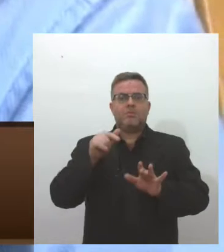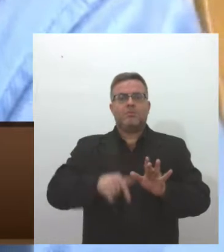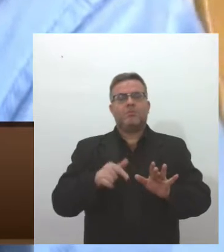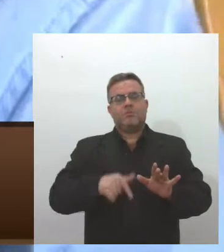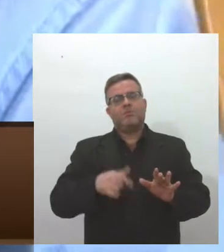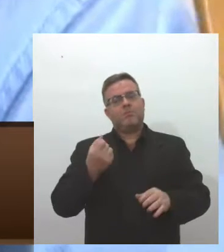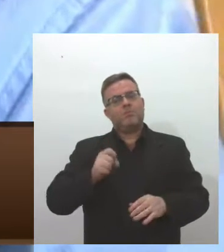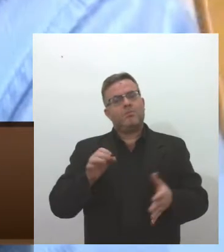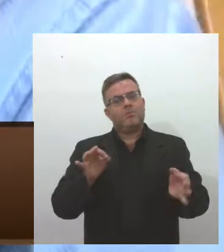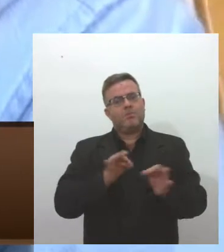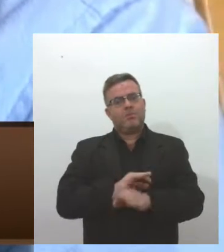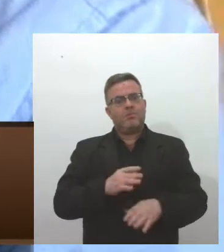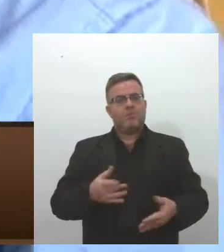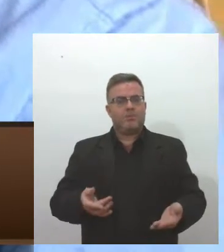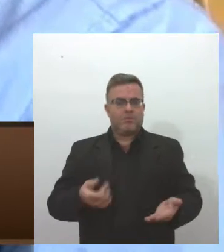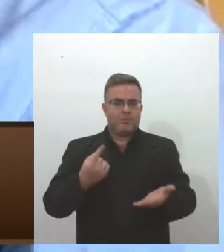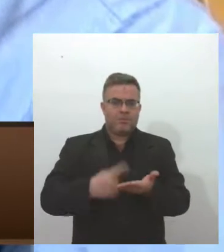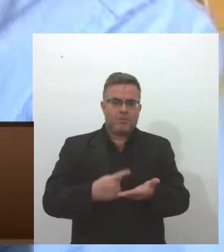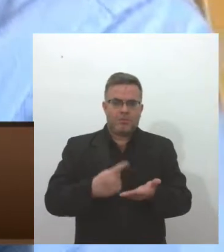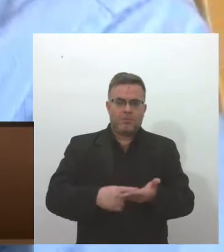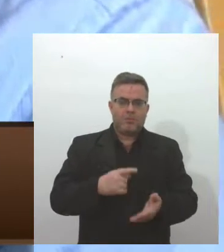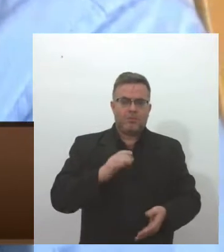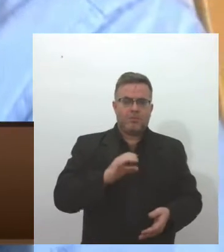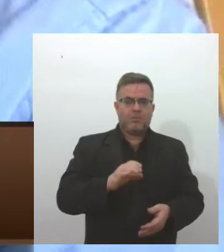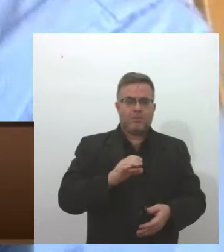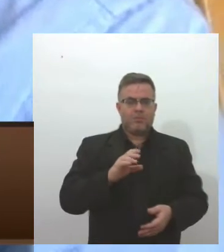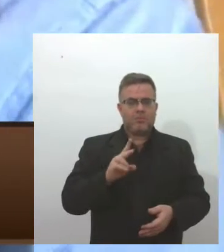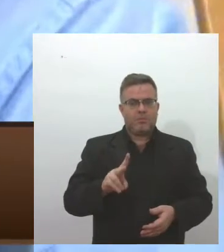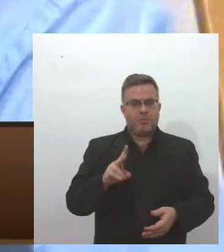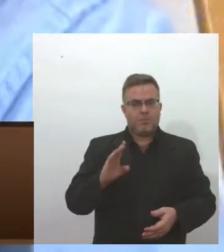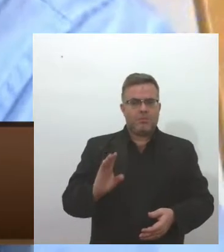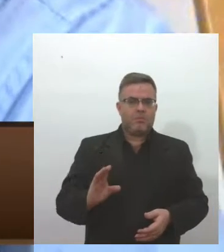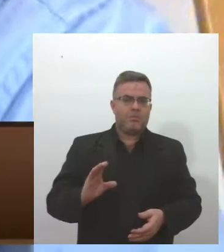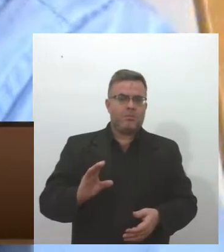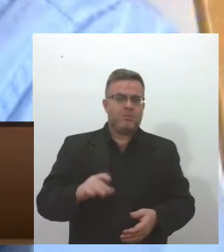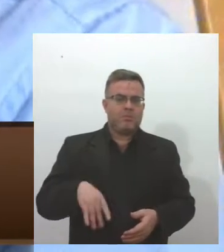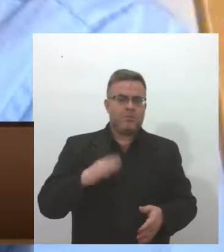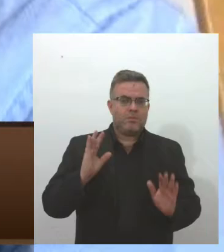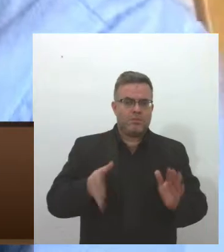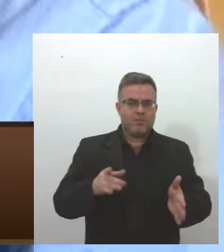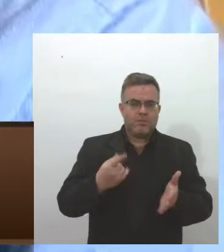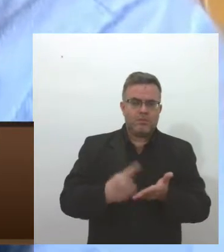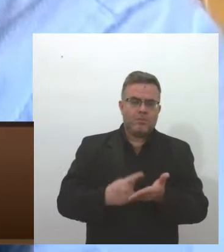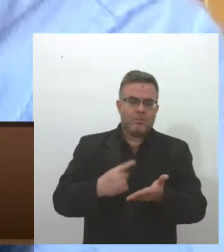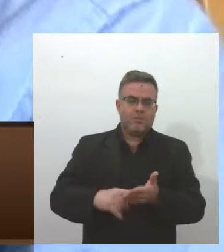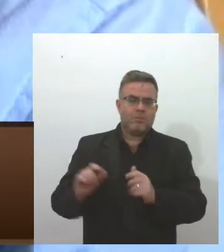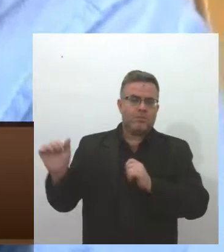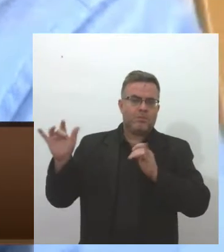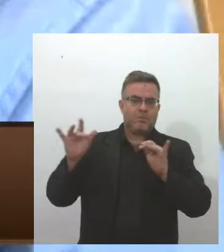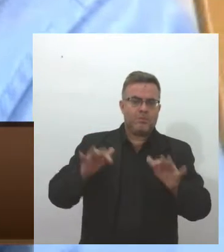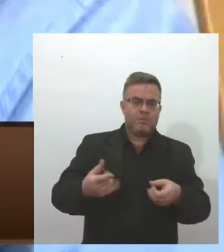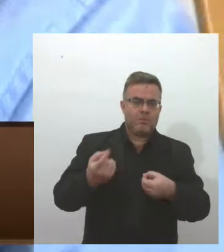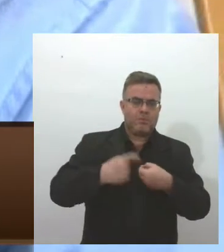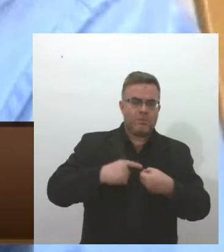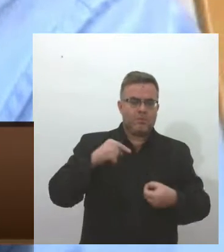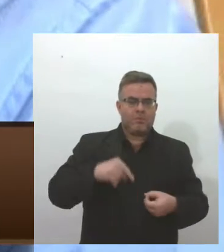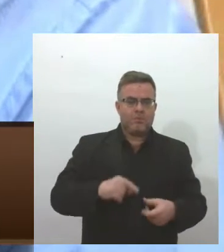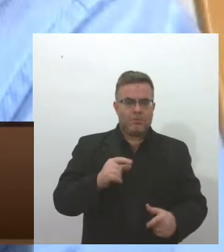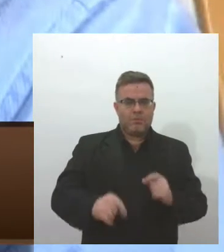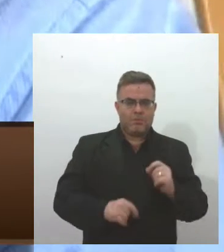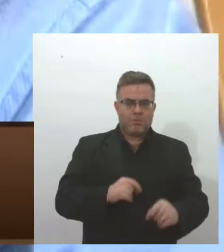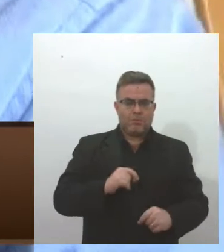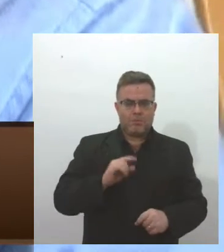nós fechamos esse acordo com a CVC e que depois de muitos anos sem voos charters para Sergipe, nós vamos voltar com isso na